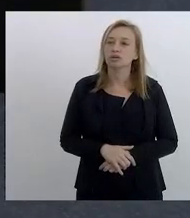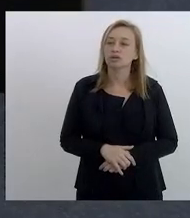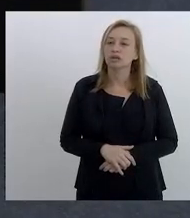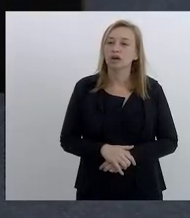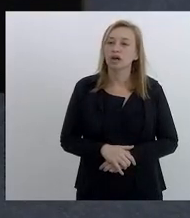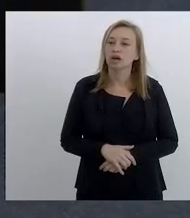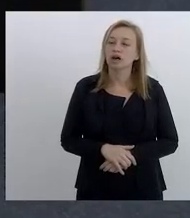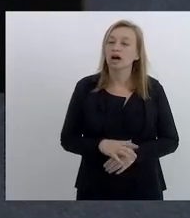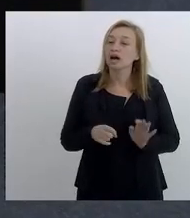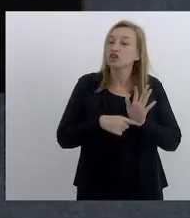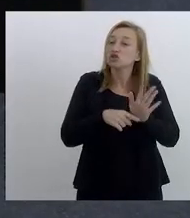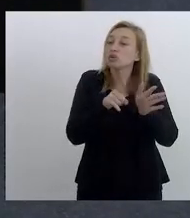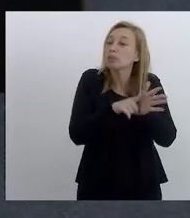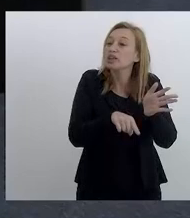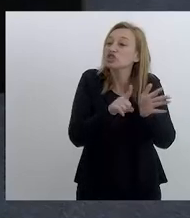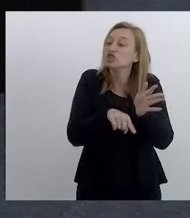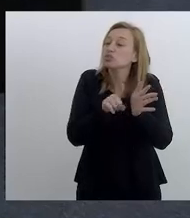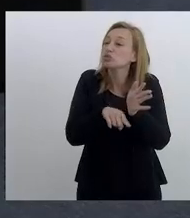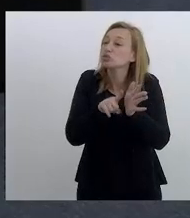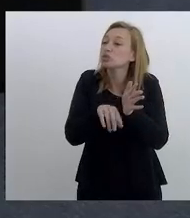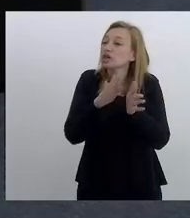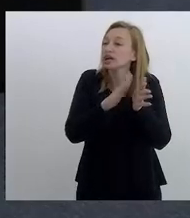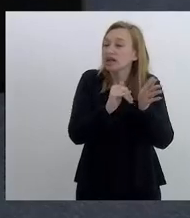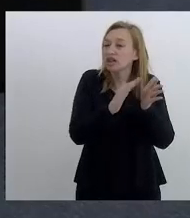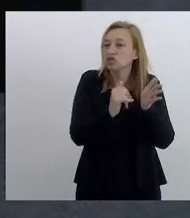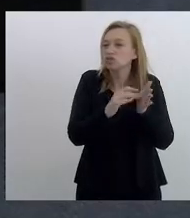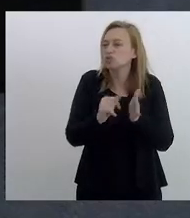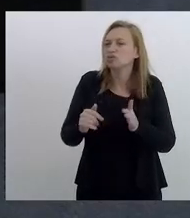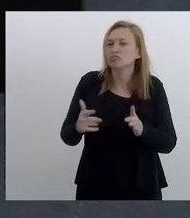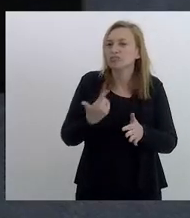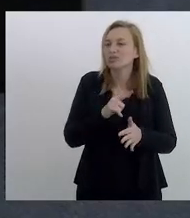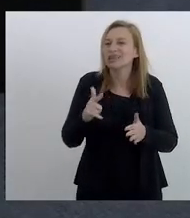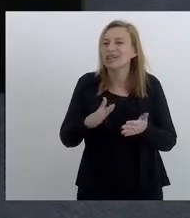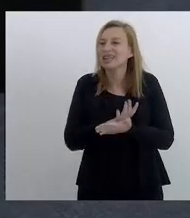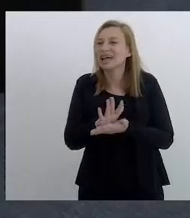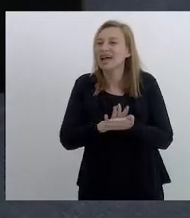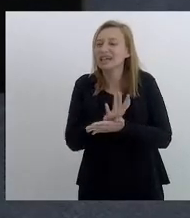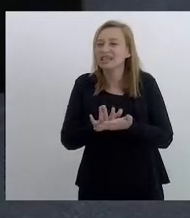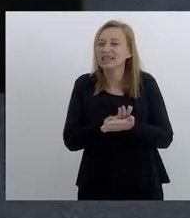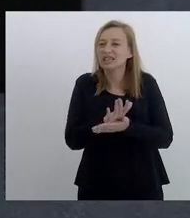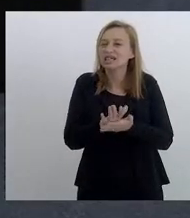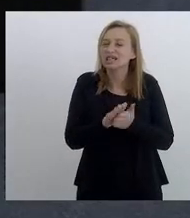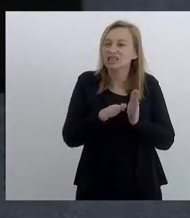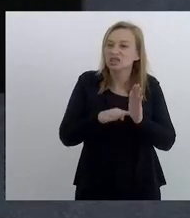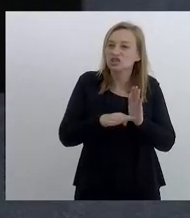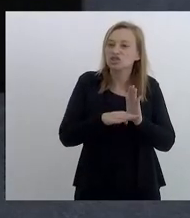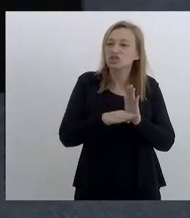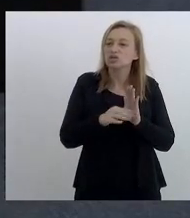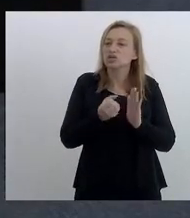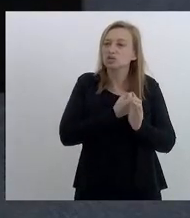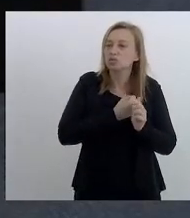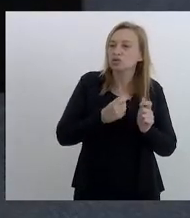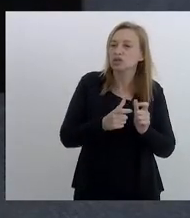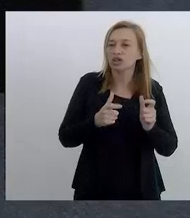despesa. Não tem uma linha sobre aumento de receita. Então, vou apresentar um projeto de lei, senhor